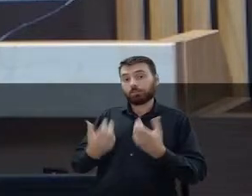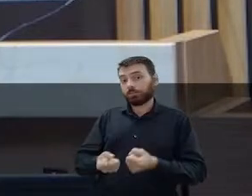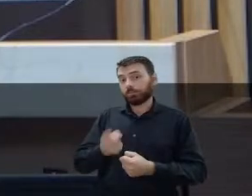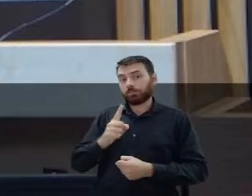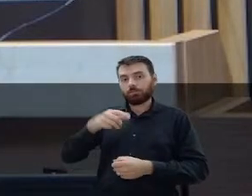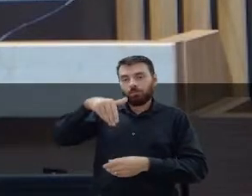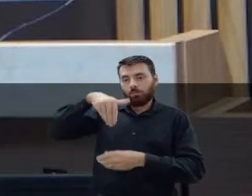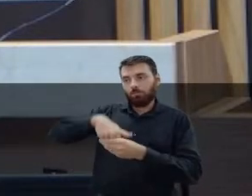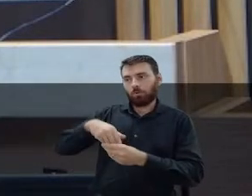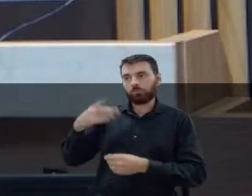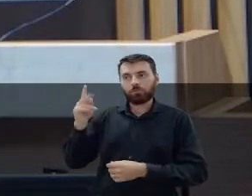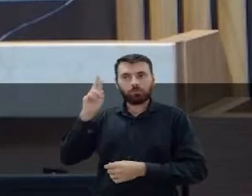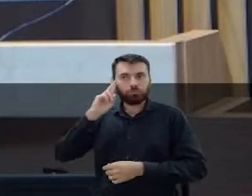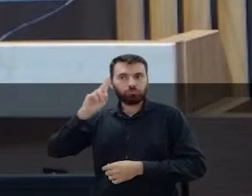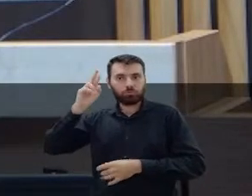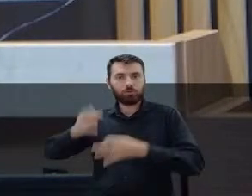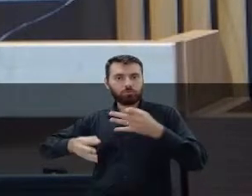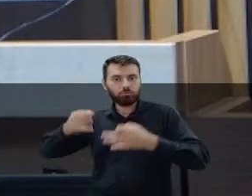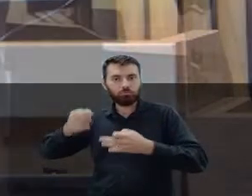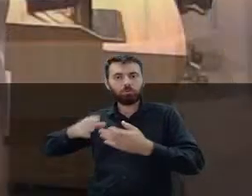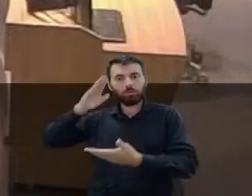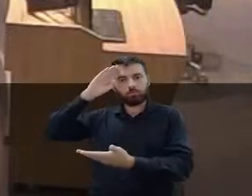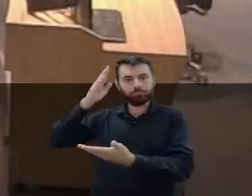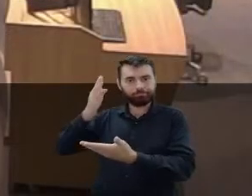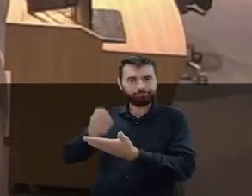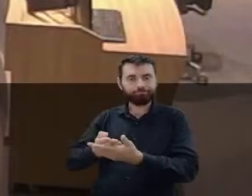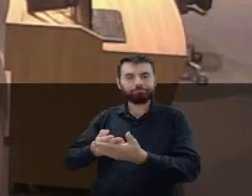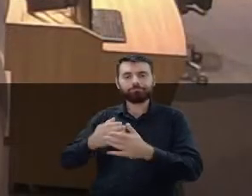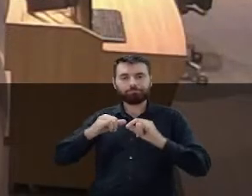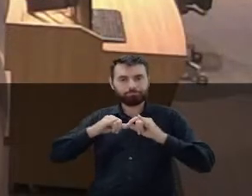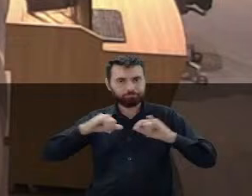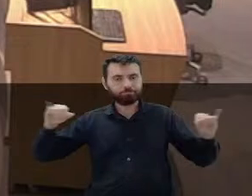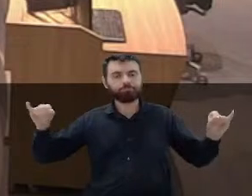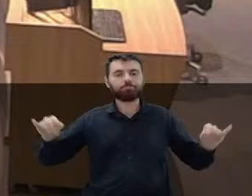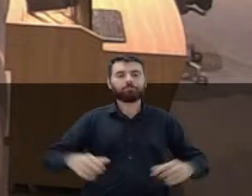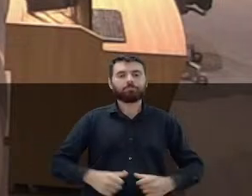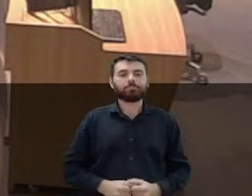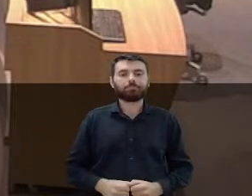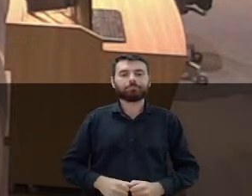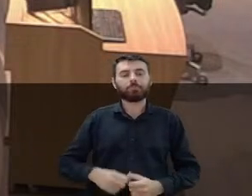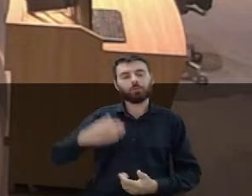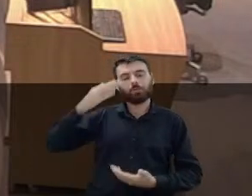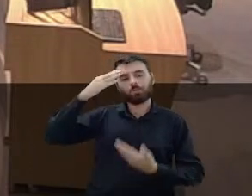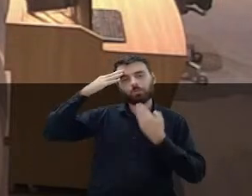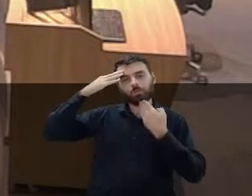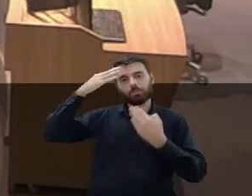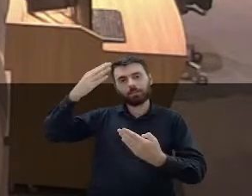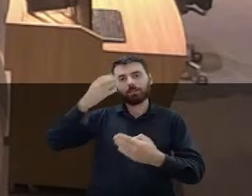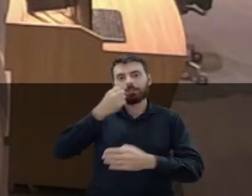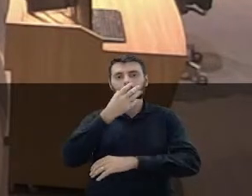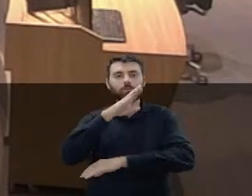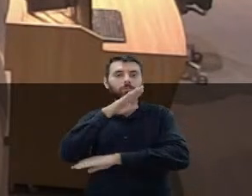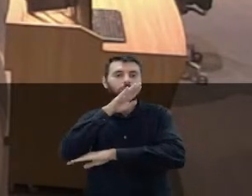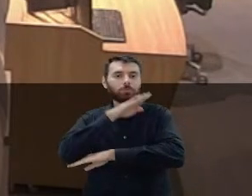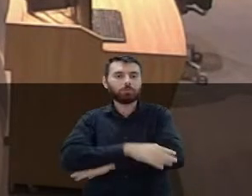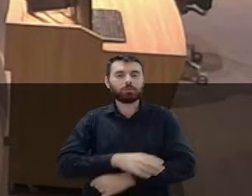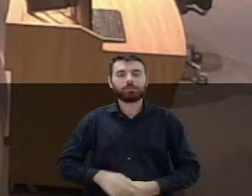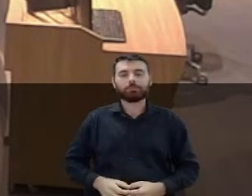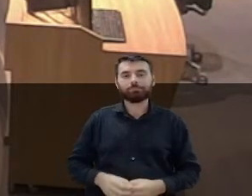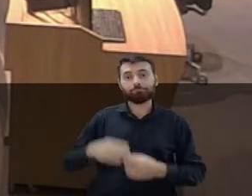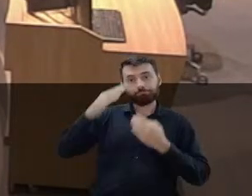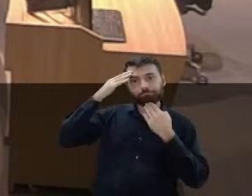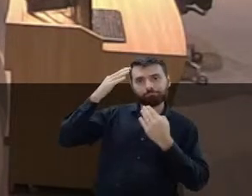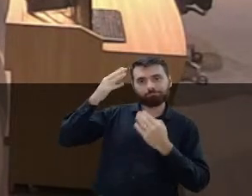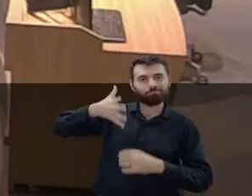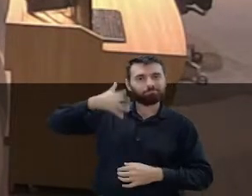voto do relator. Fica assim proclamado. Obrigado, doutora Bianca. Eu que agradeço. Uma obrigado boa tarde pela, a todos. Obrigado pela sua sustentação. Eu que